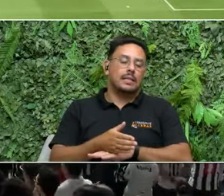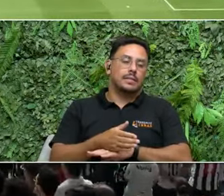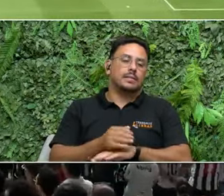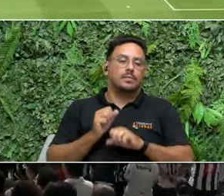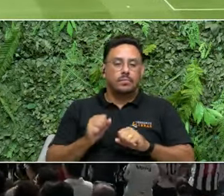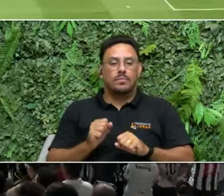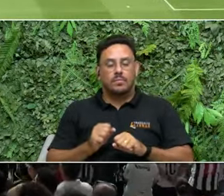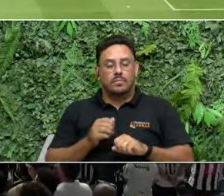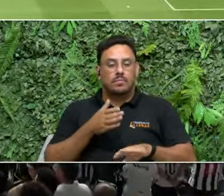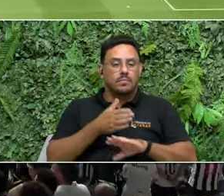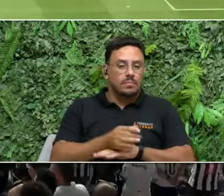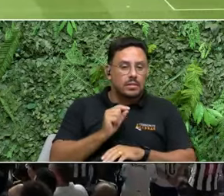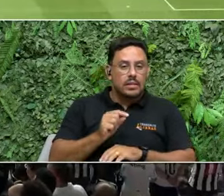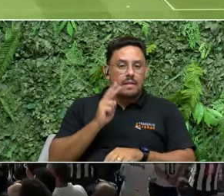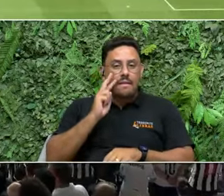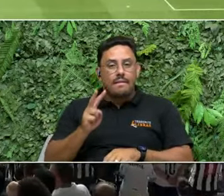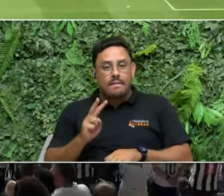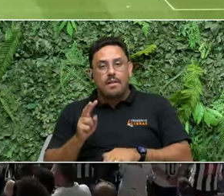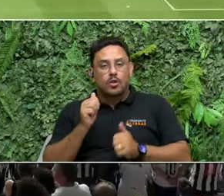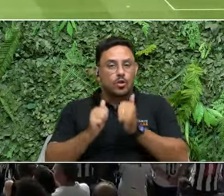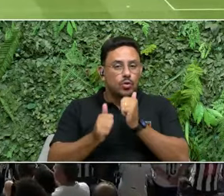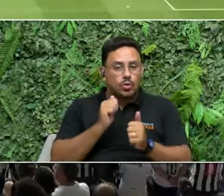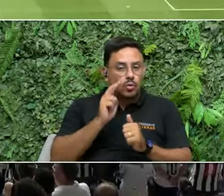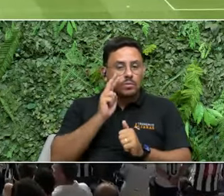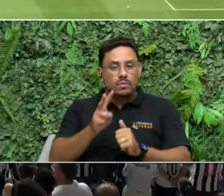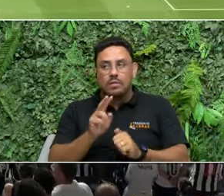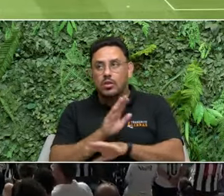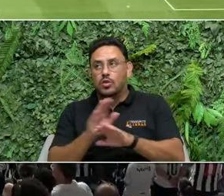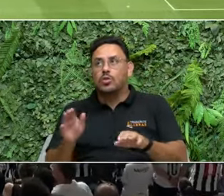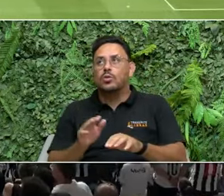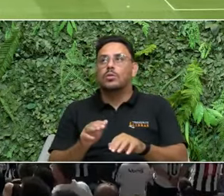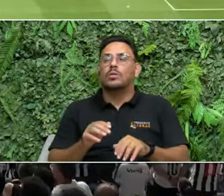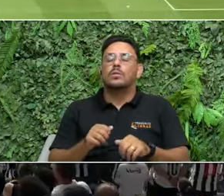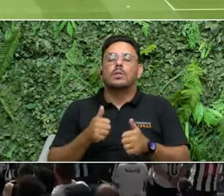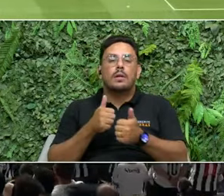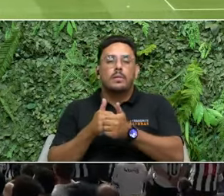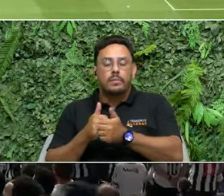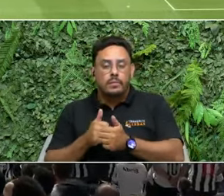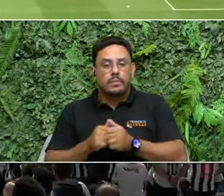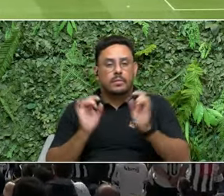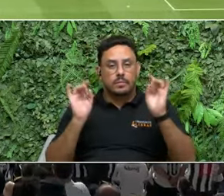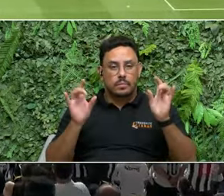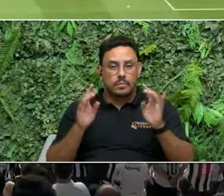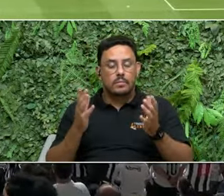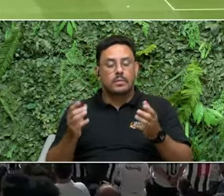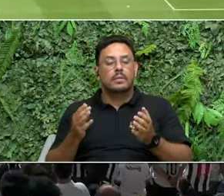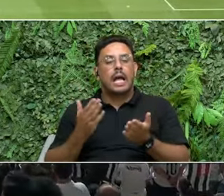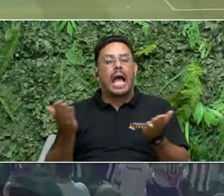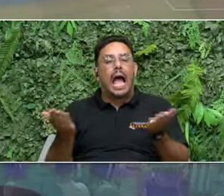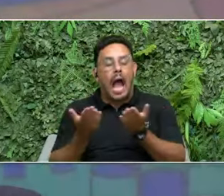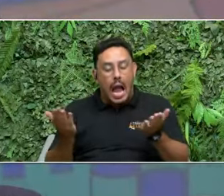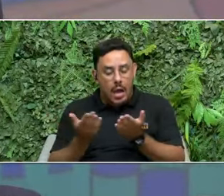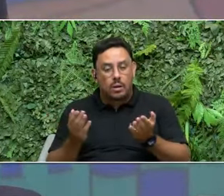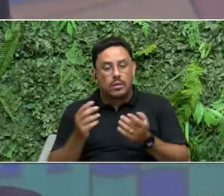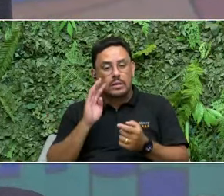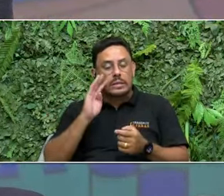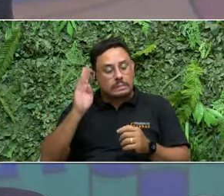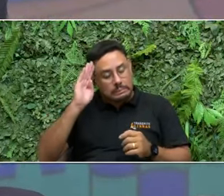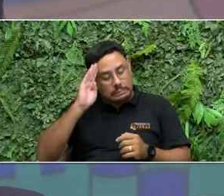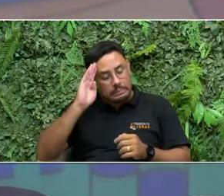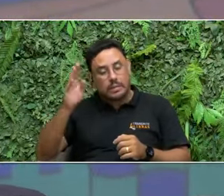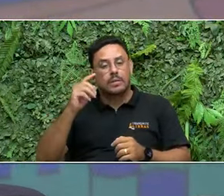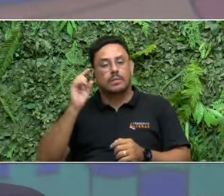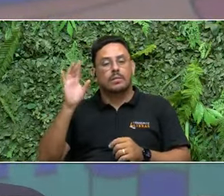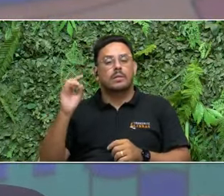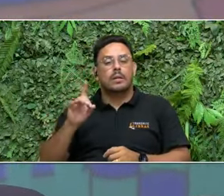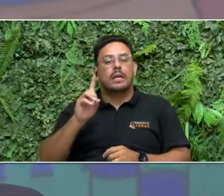pode entrar e quem vai ver o jogo foi lá só para ver o jogo de posição privilegiada Mas quem está em posição privilegiada nesse momento é o